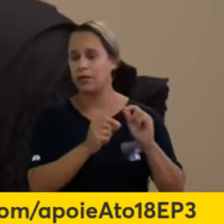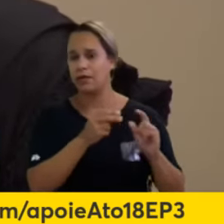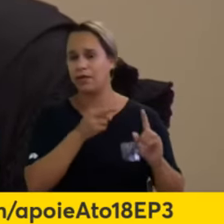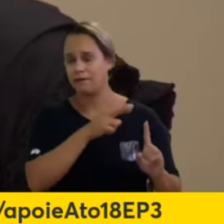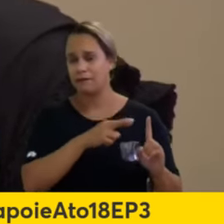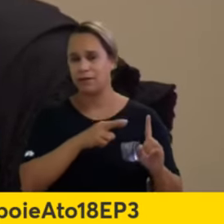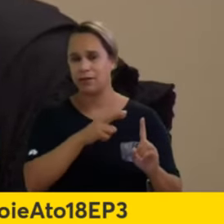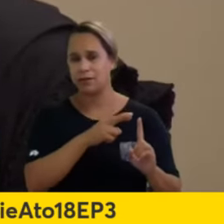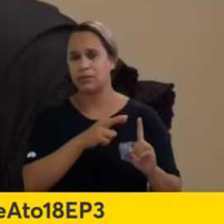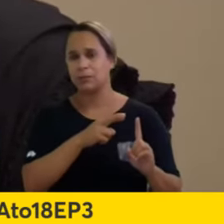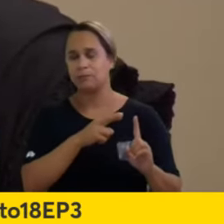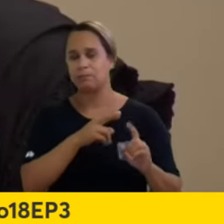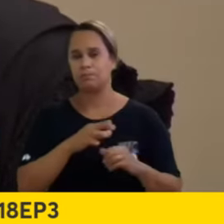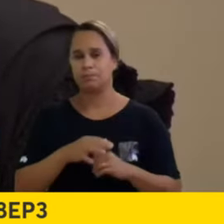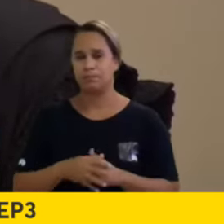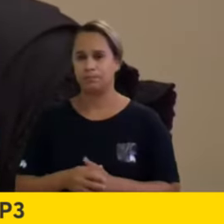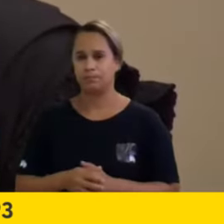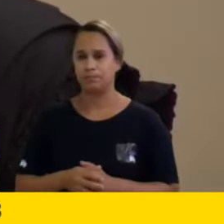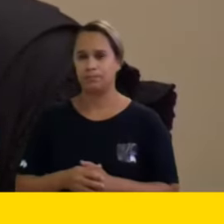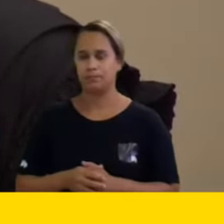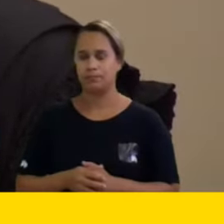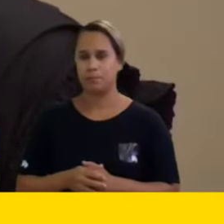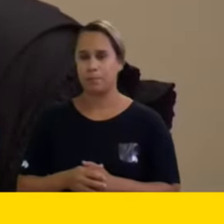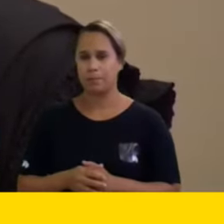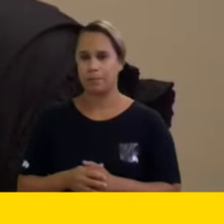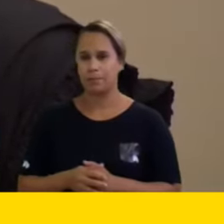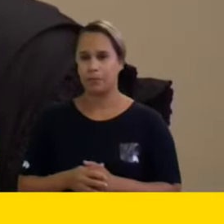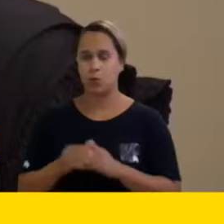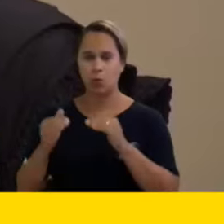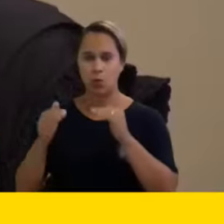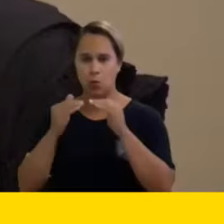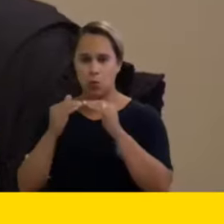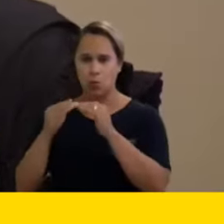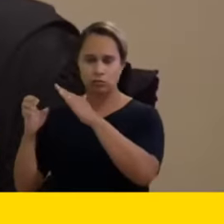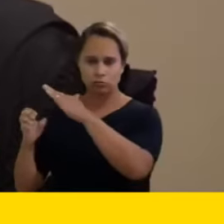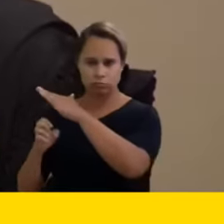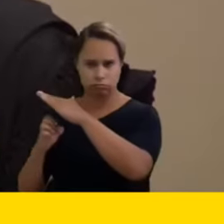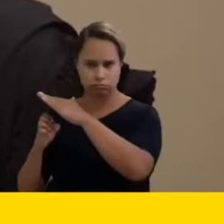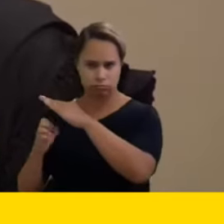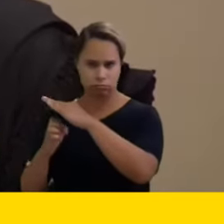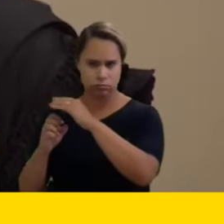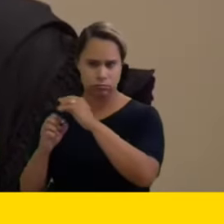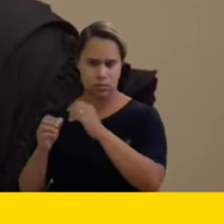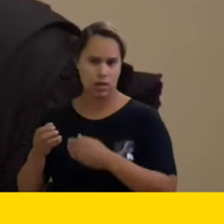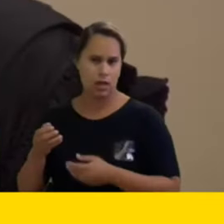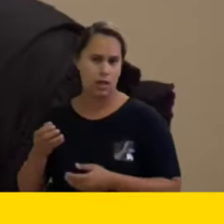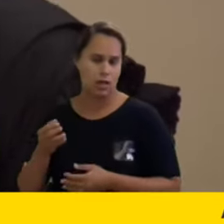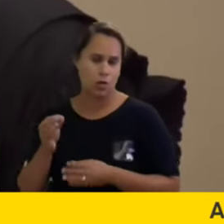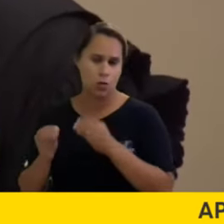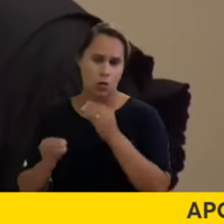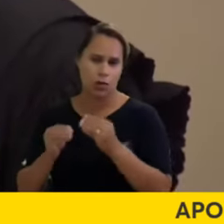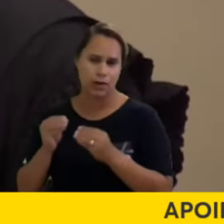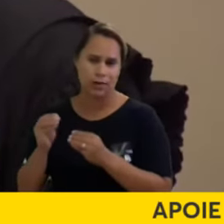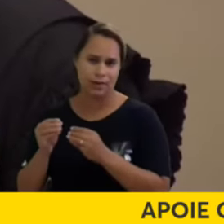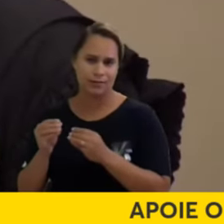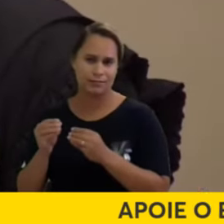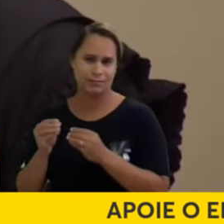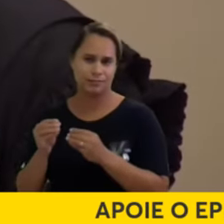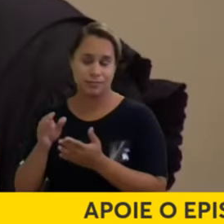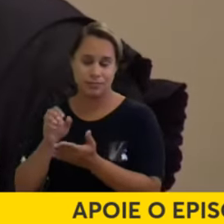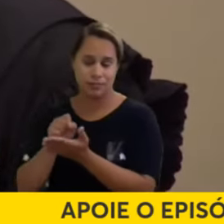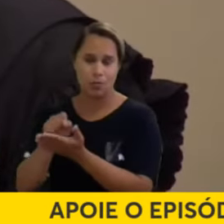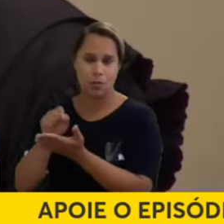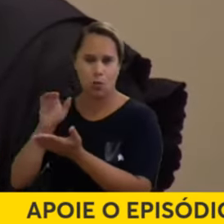objeto do acordo da empresa SPE trata-se justamente de multa por rescisão do contrato